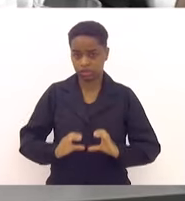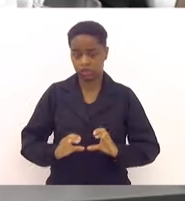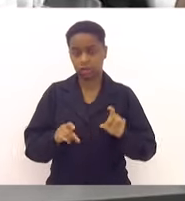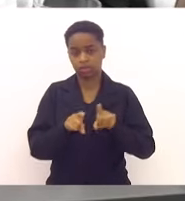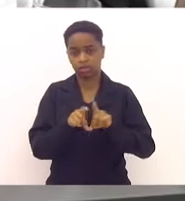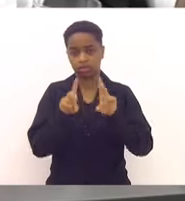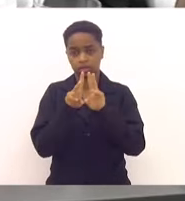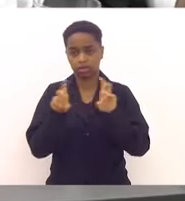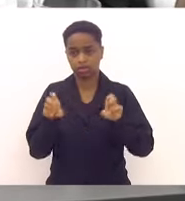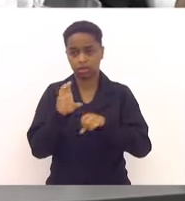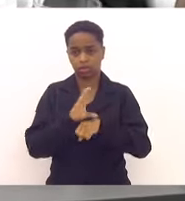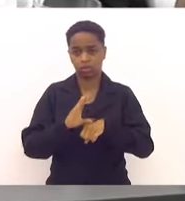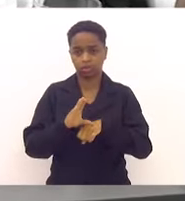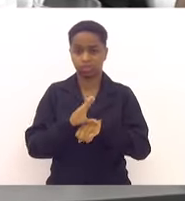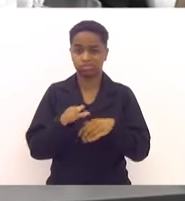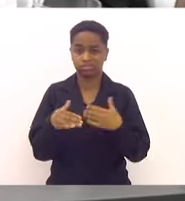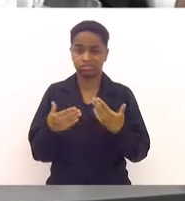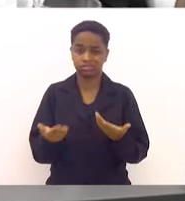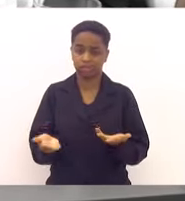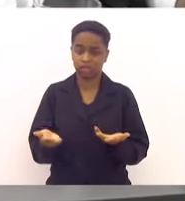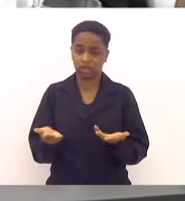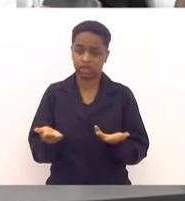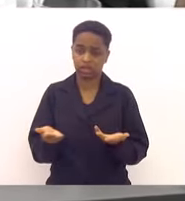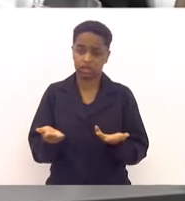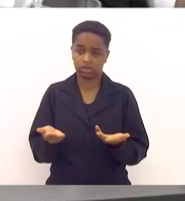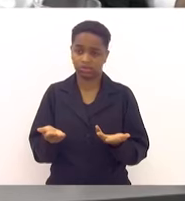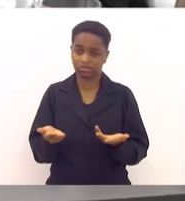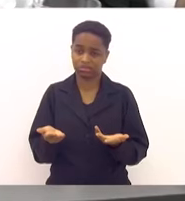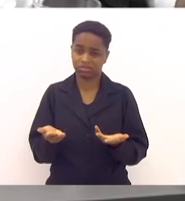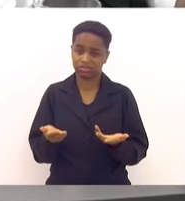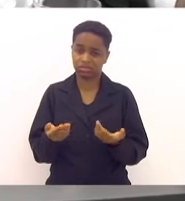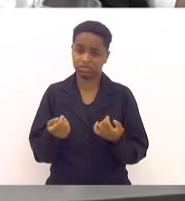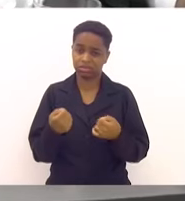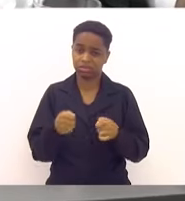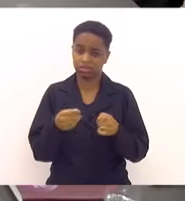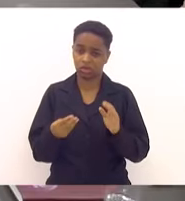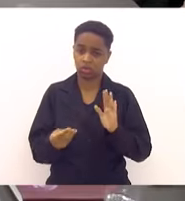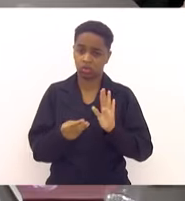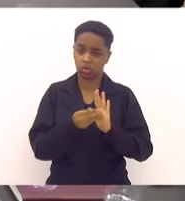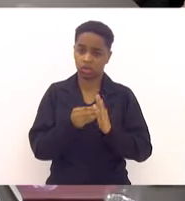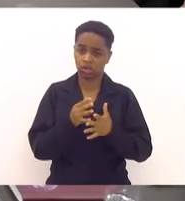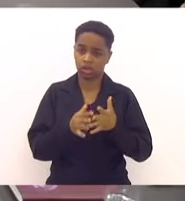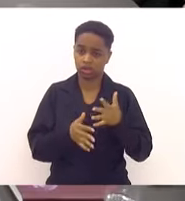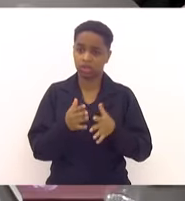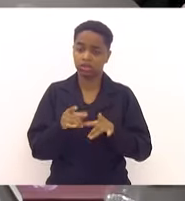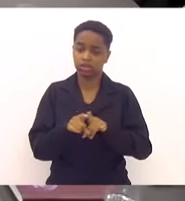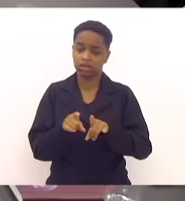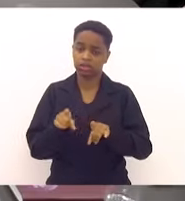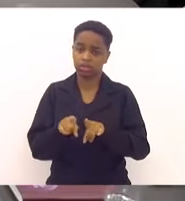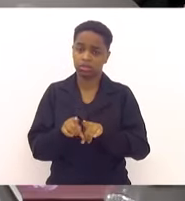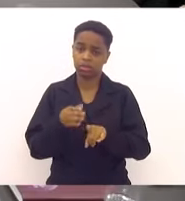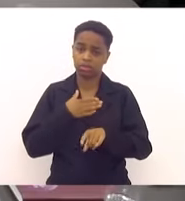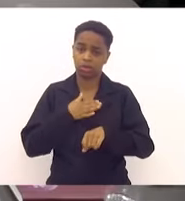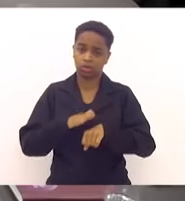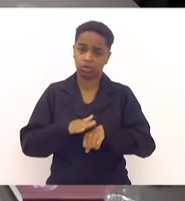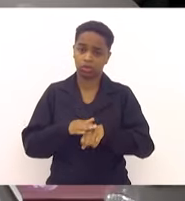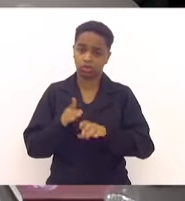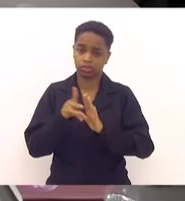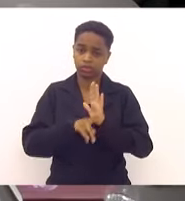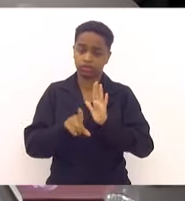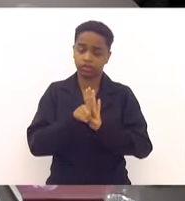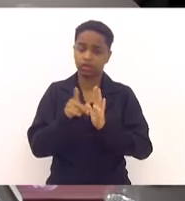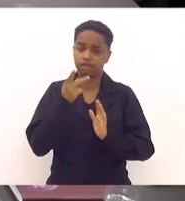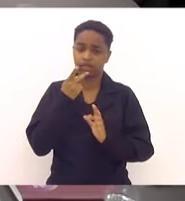da Constituição. Então, deveria ser prejudicabilidade. Tem um PL meu também, que não foi também a pauta, seu? De fala sobre